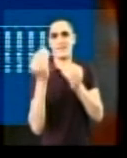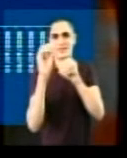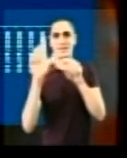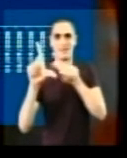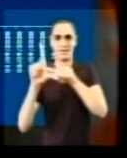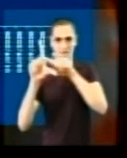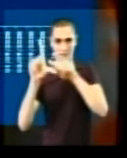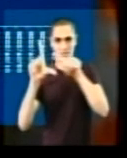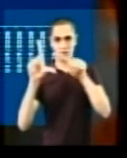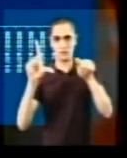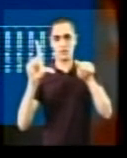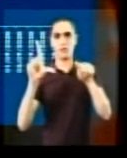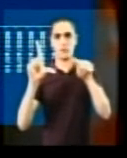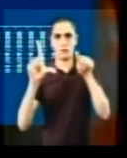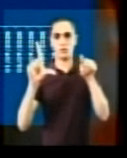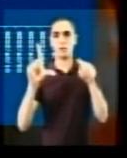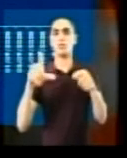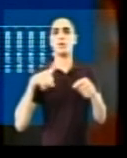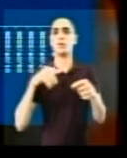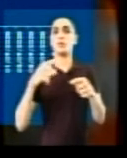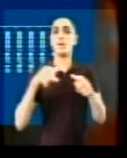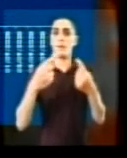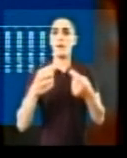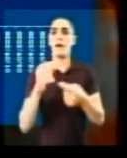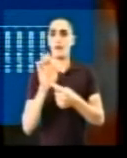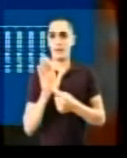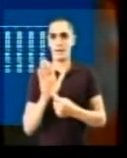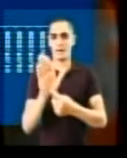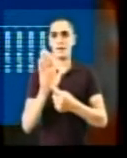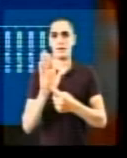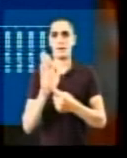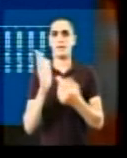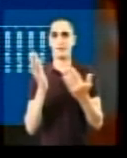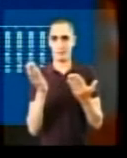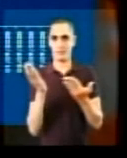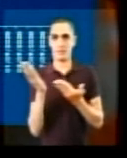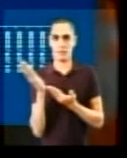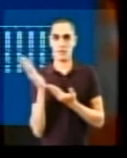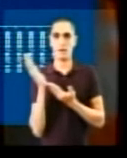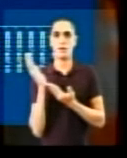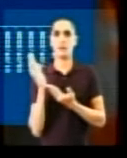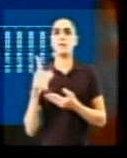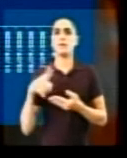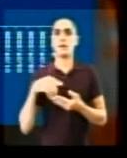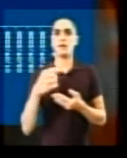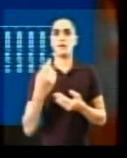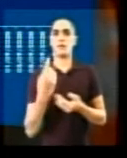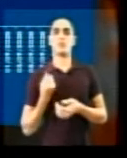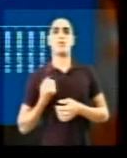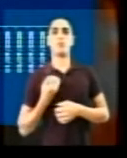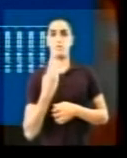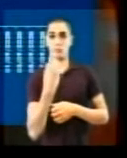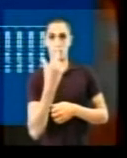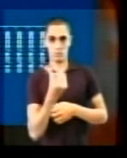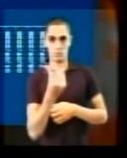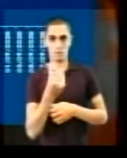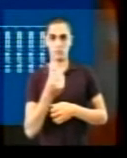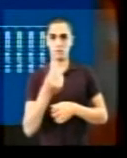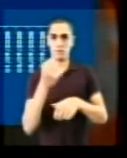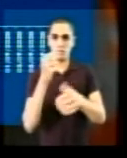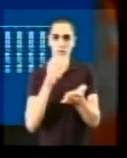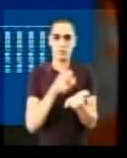embaixo, que não tem o número, nessa ponta da direita, são 16 internações em